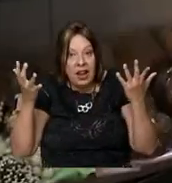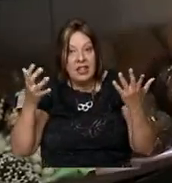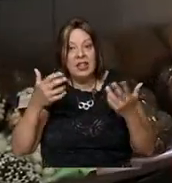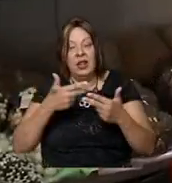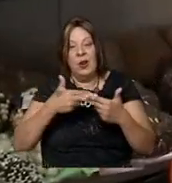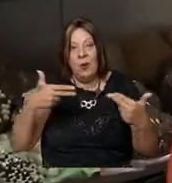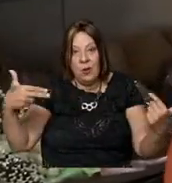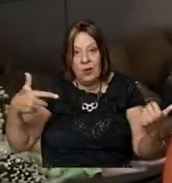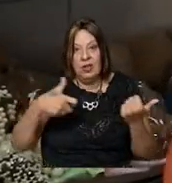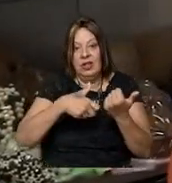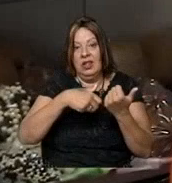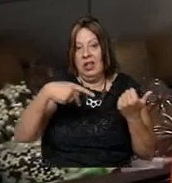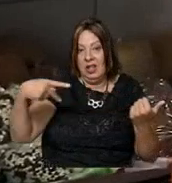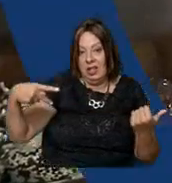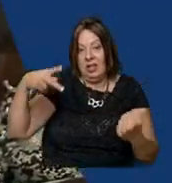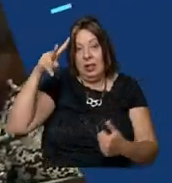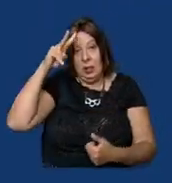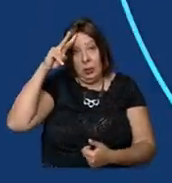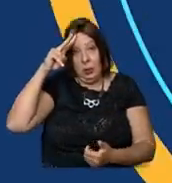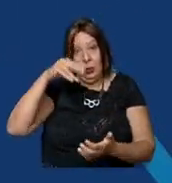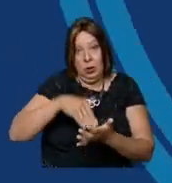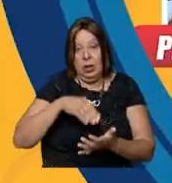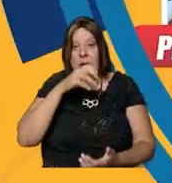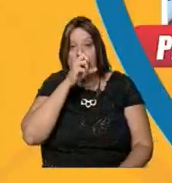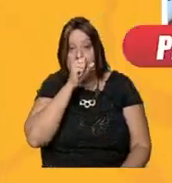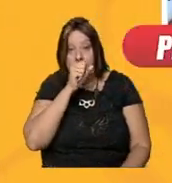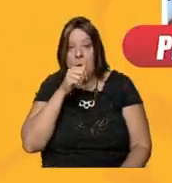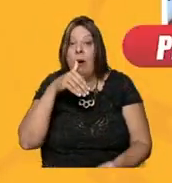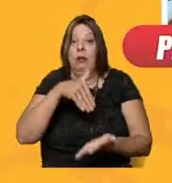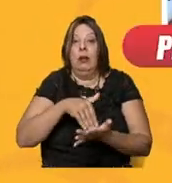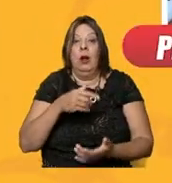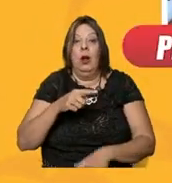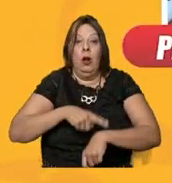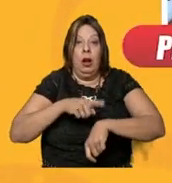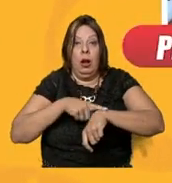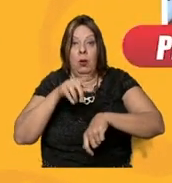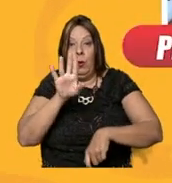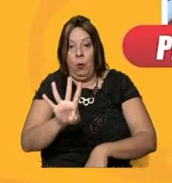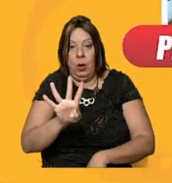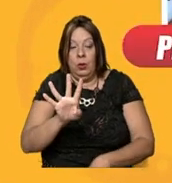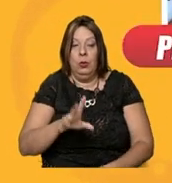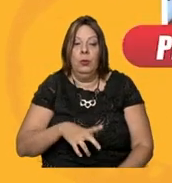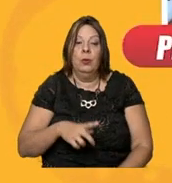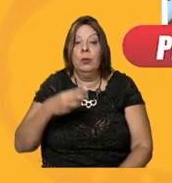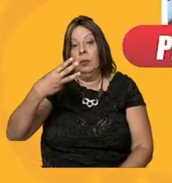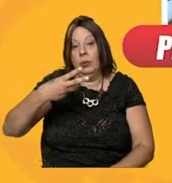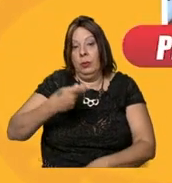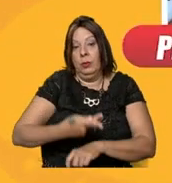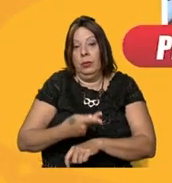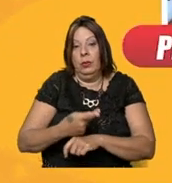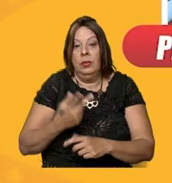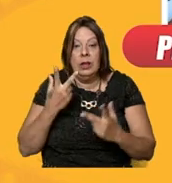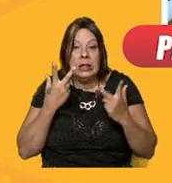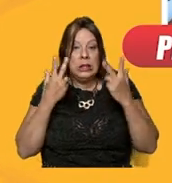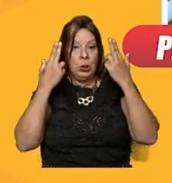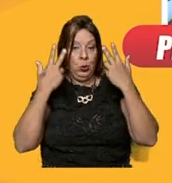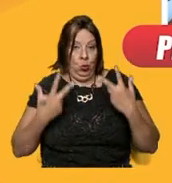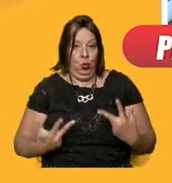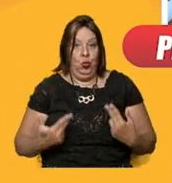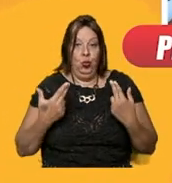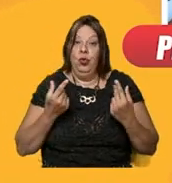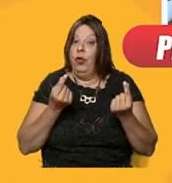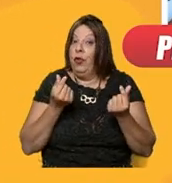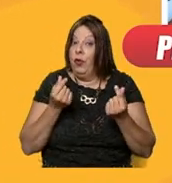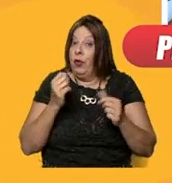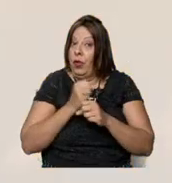Cap, da segunda ao sábado, até 4 horas. Já no terceiro prêmio, uma grande novidade, uma cirurgia plástica no valor líquido